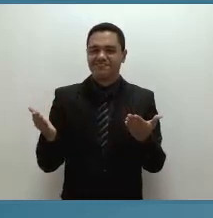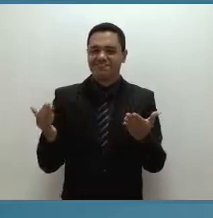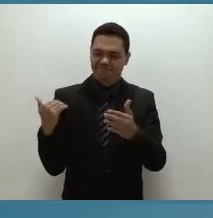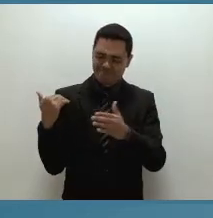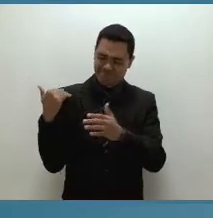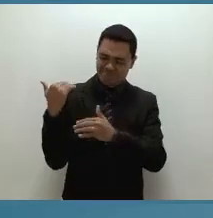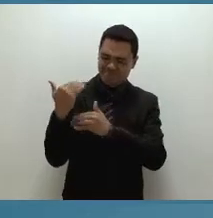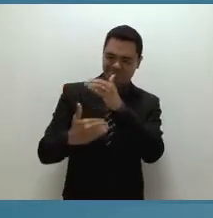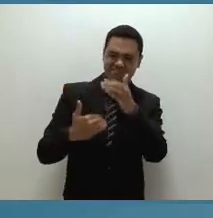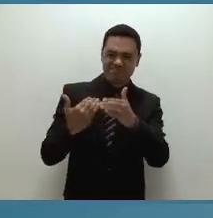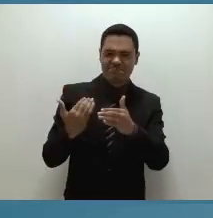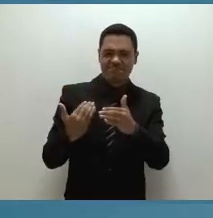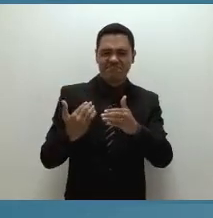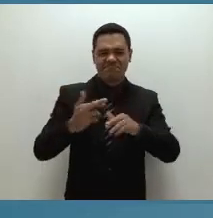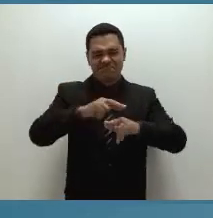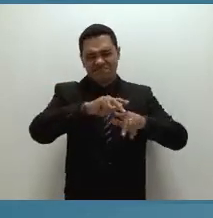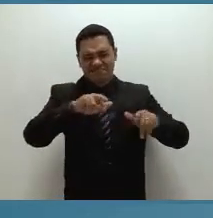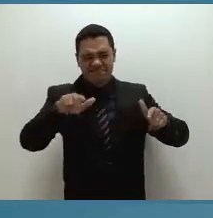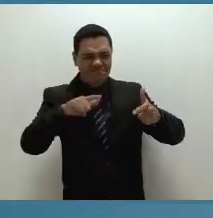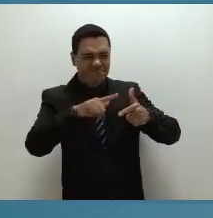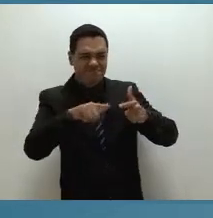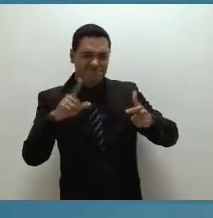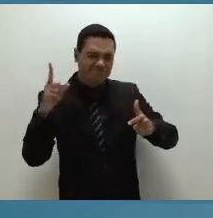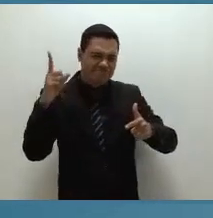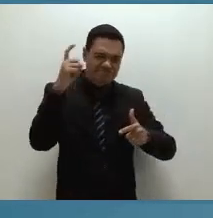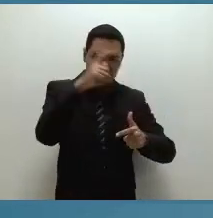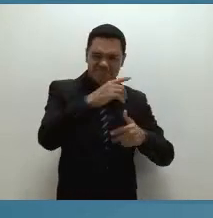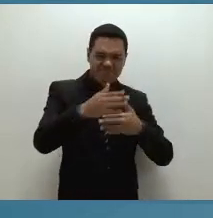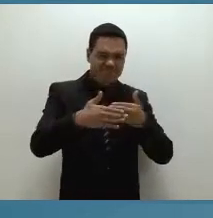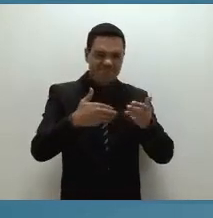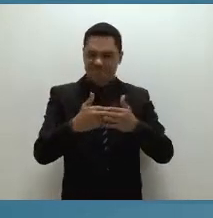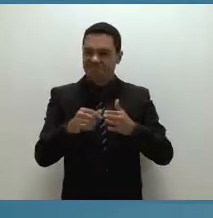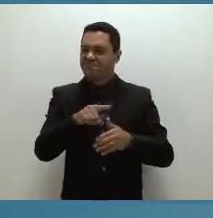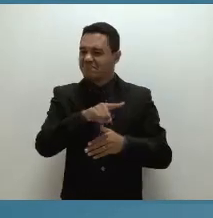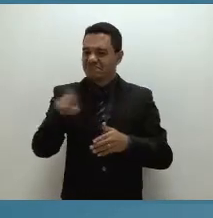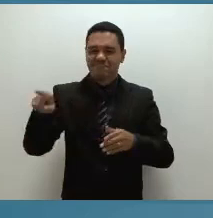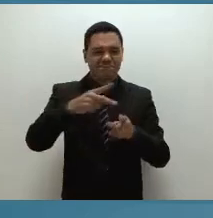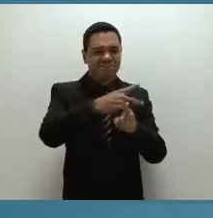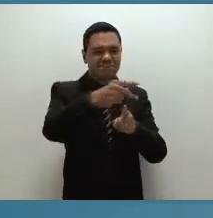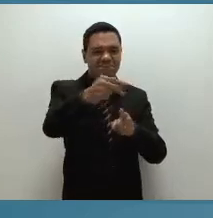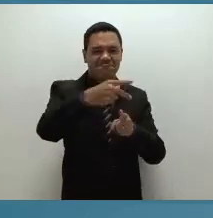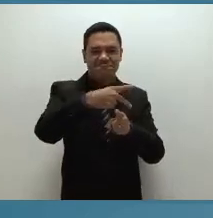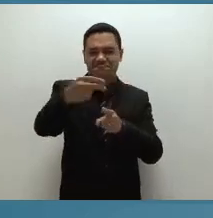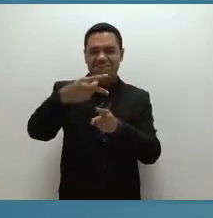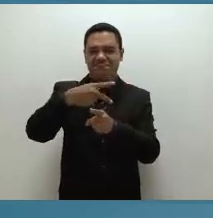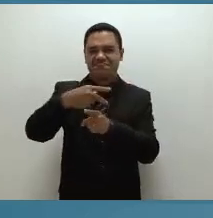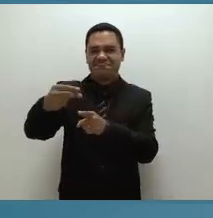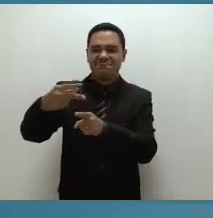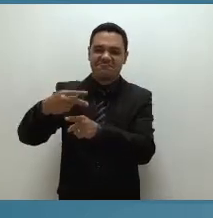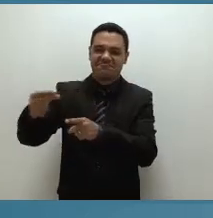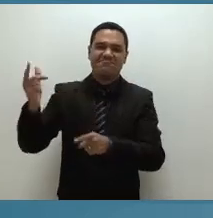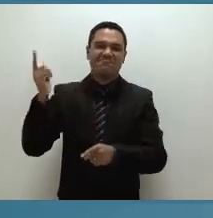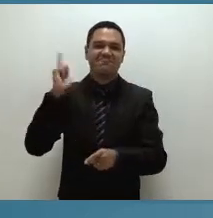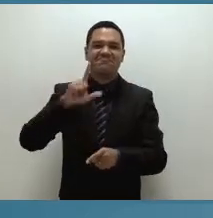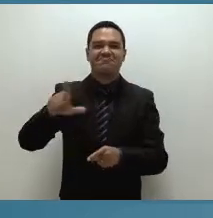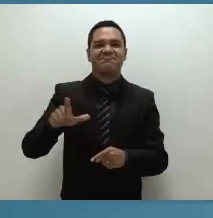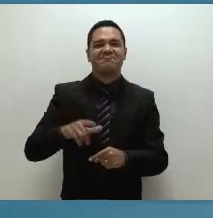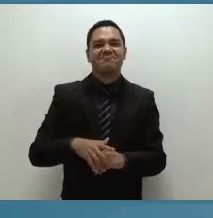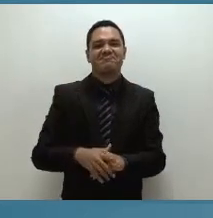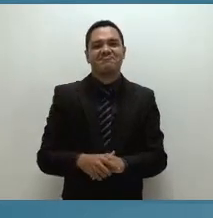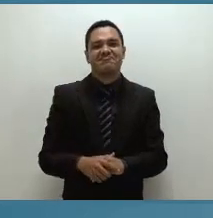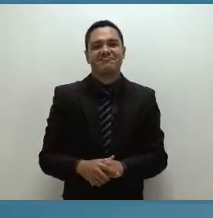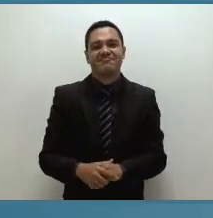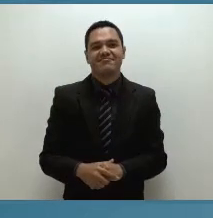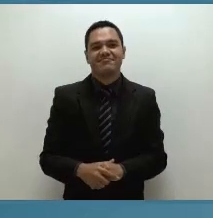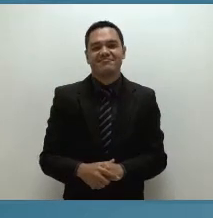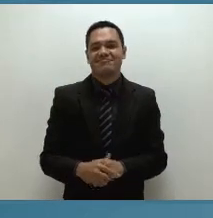ultrapassar todos os obstáculos que porventura apareçam na sua frente durante essa gestão. Então,